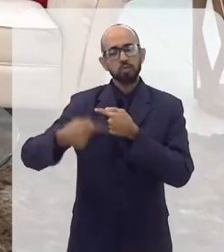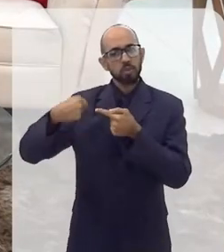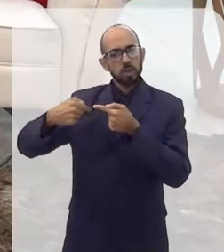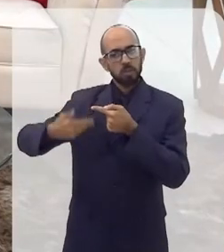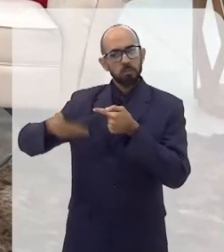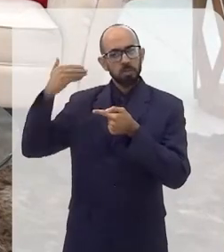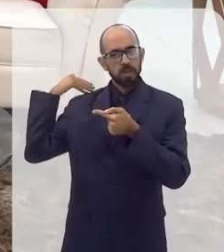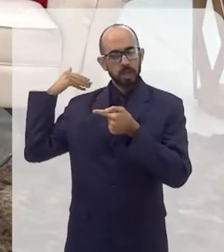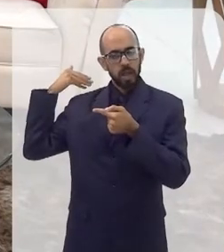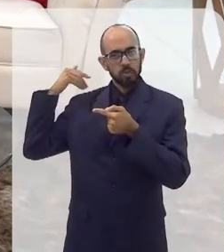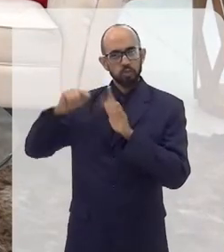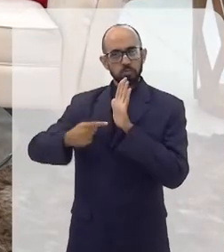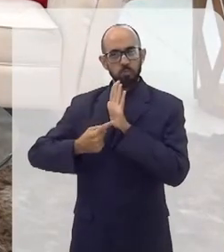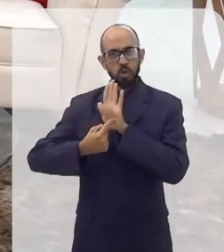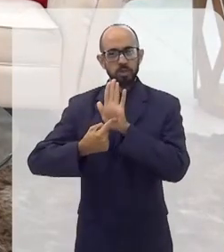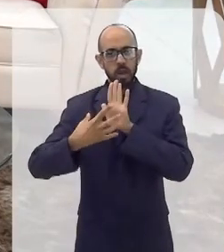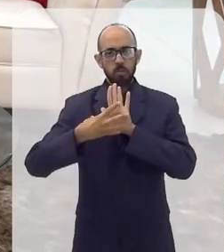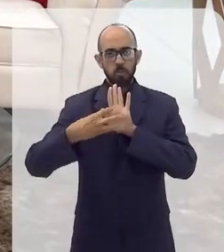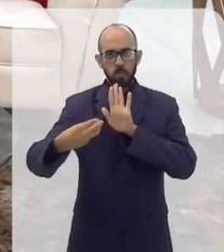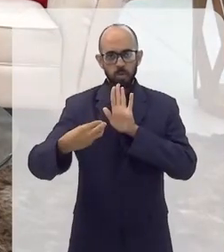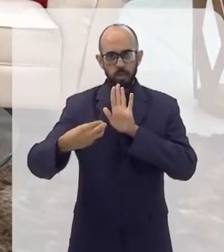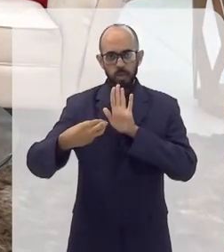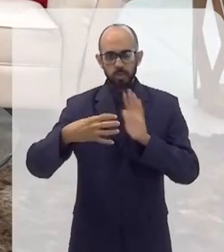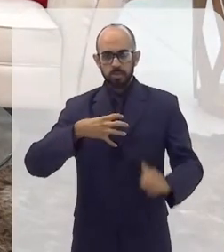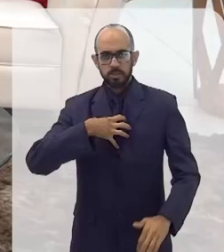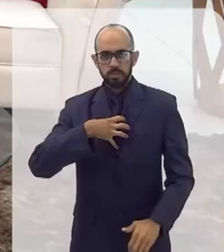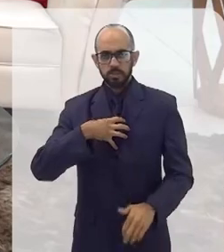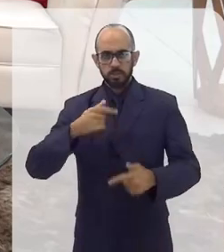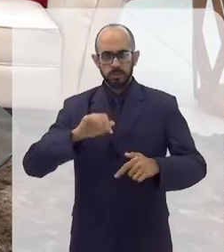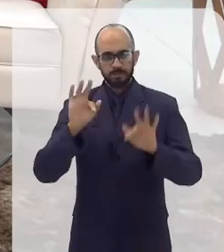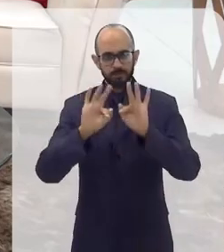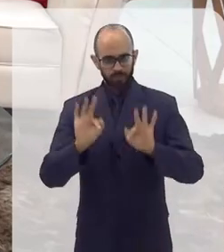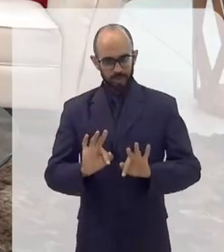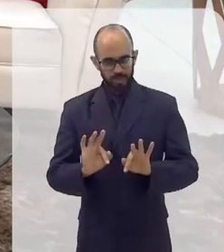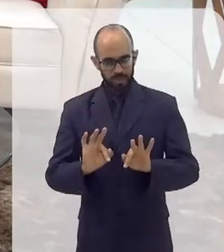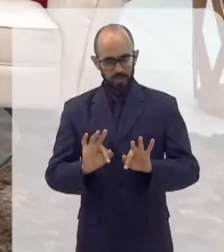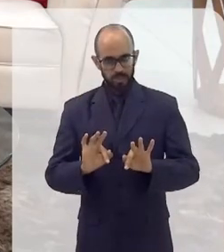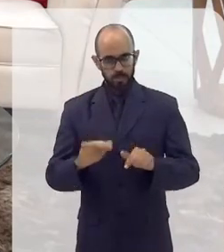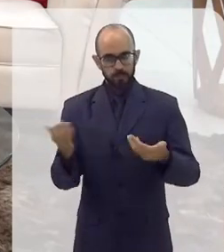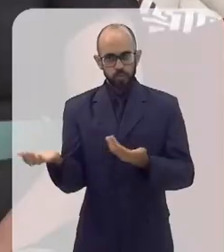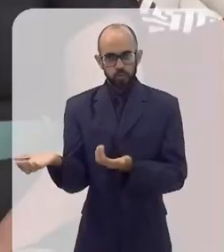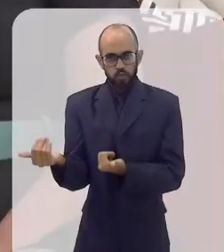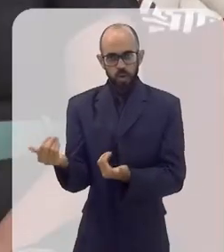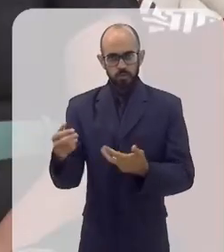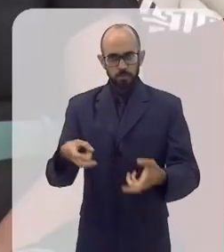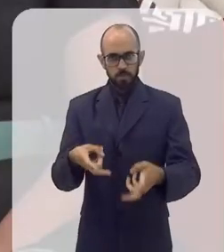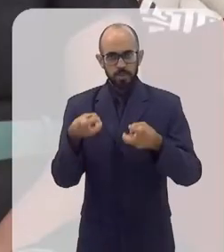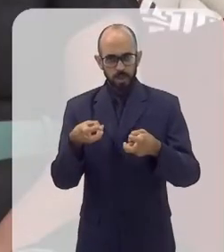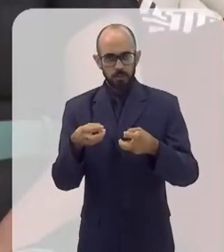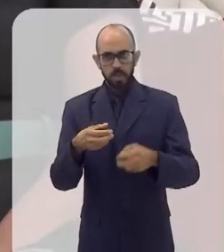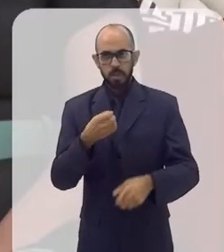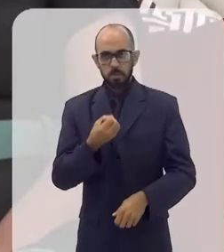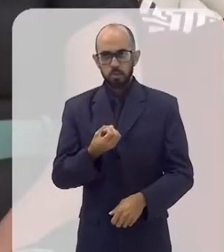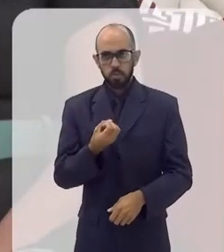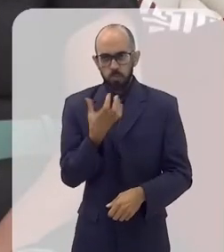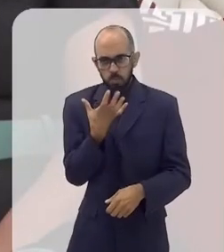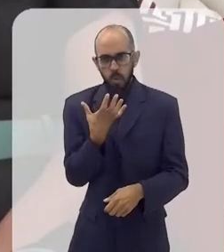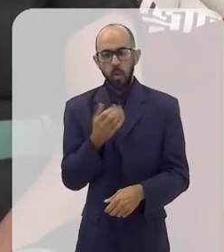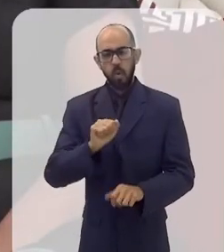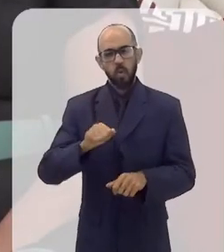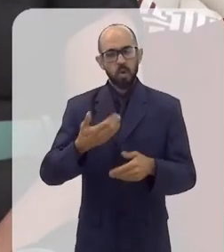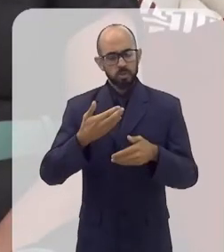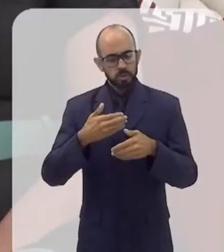mãe exemplificarem isso nas suas vidas e se sentirem felizes por fazer isso. Aí os jovens vão perceber que vale a